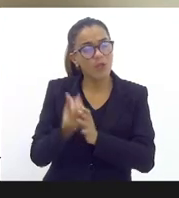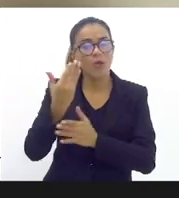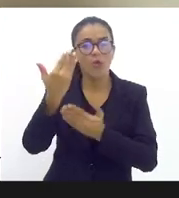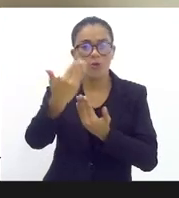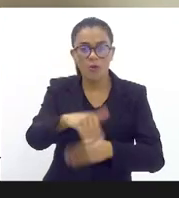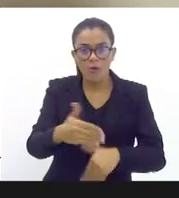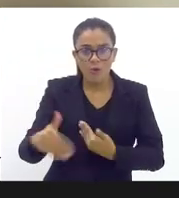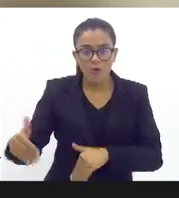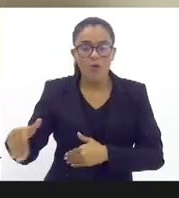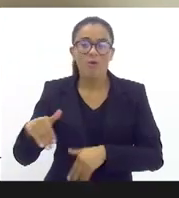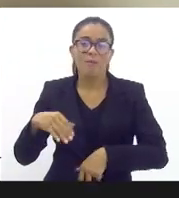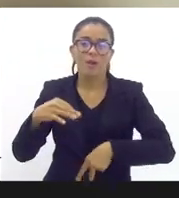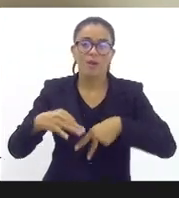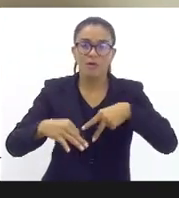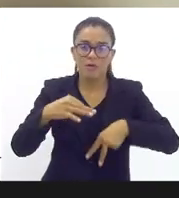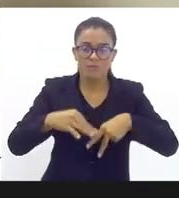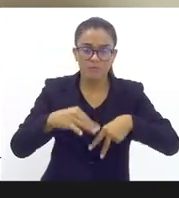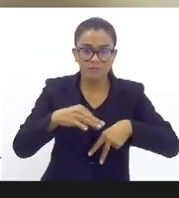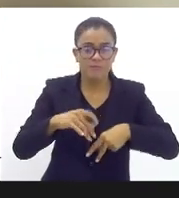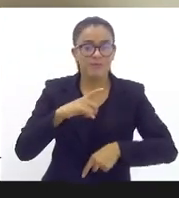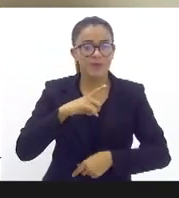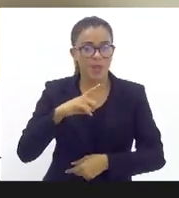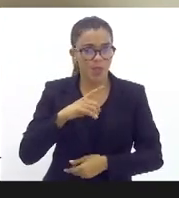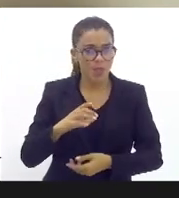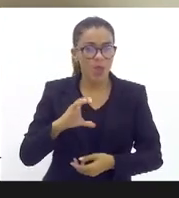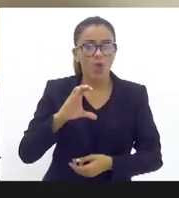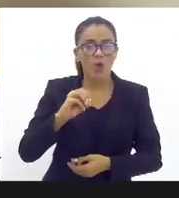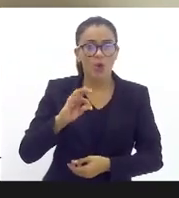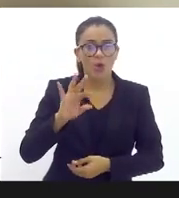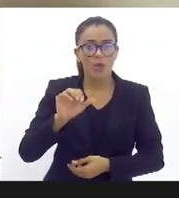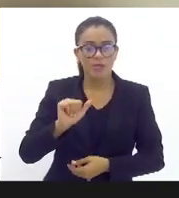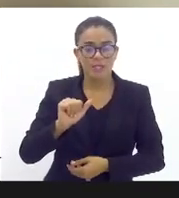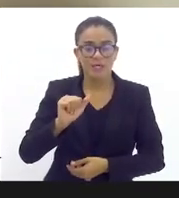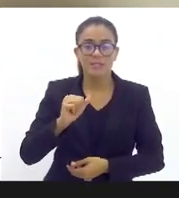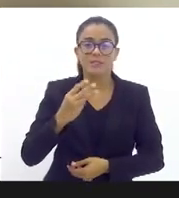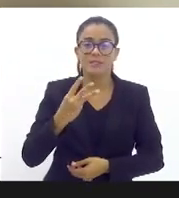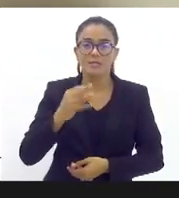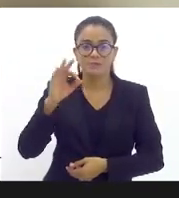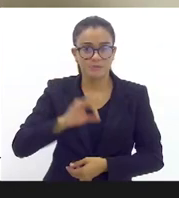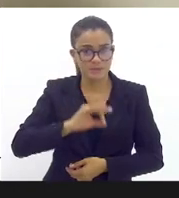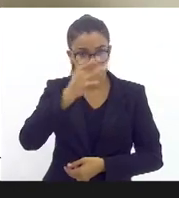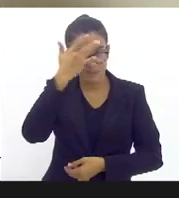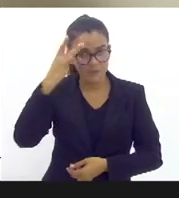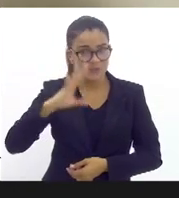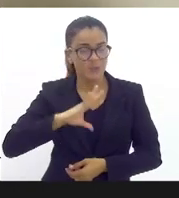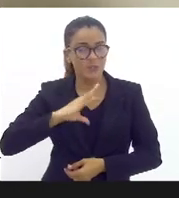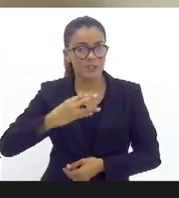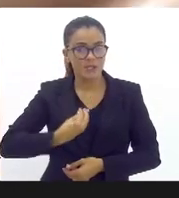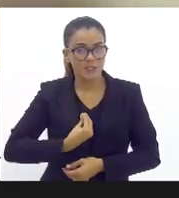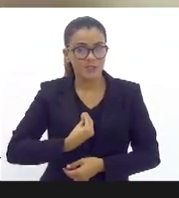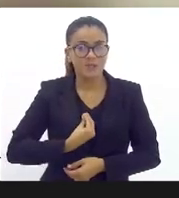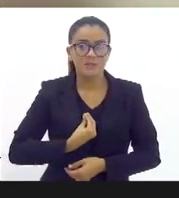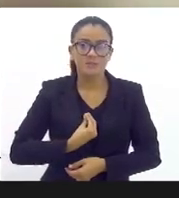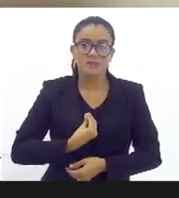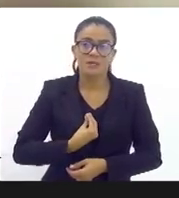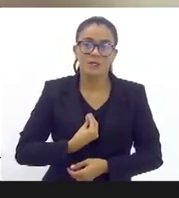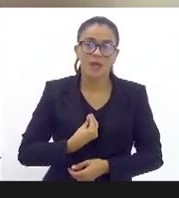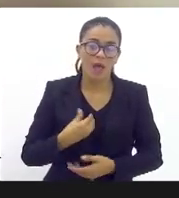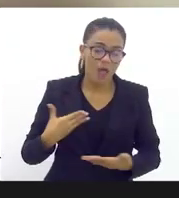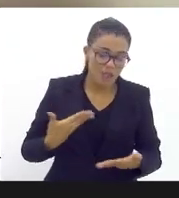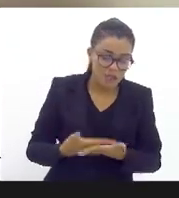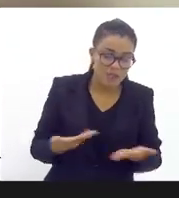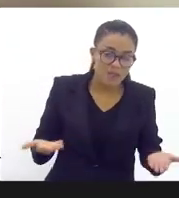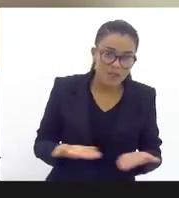do trabalho. Atualmente tem uma cota de 3% para pessoas trans. Não há, até